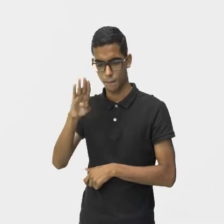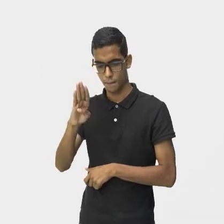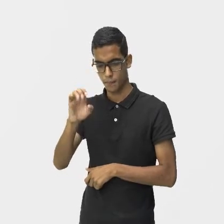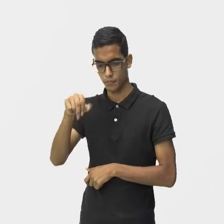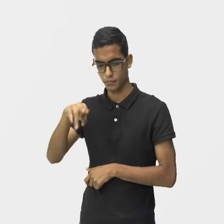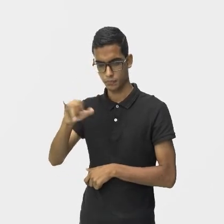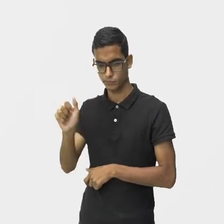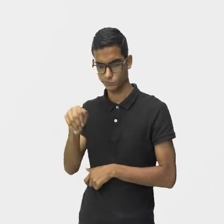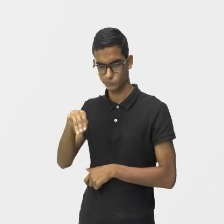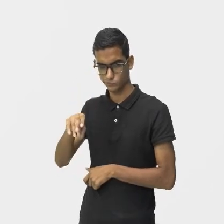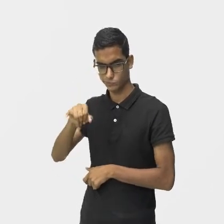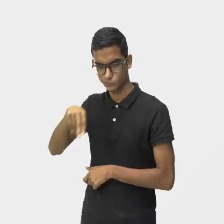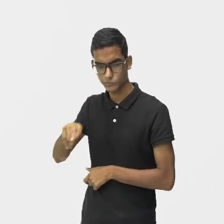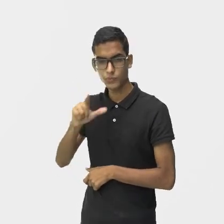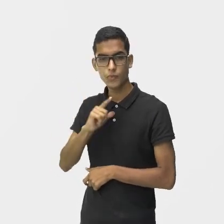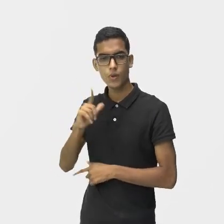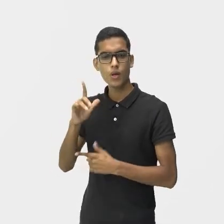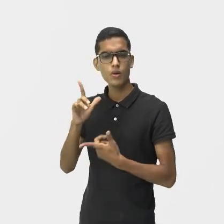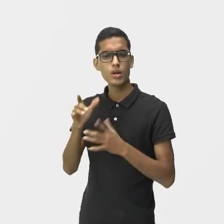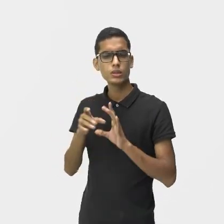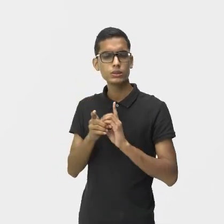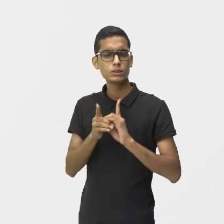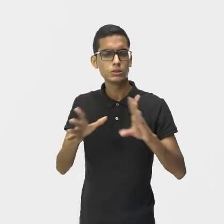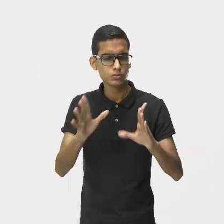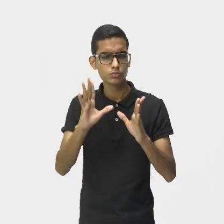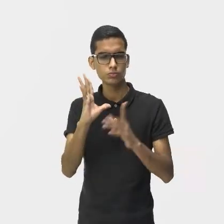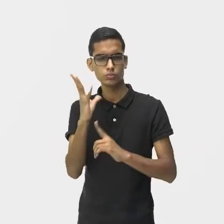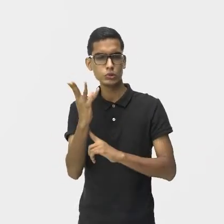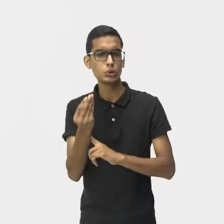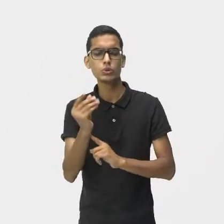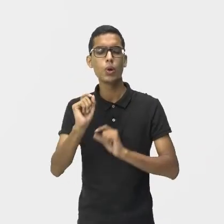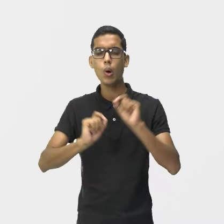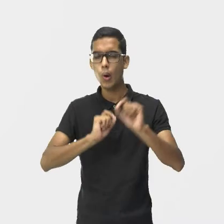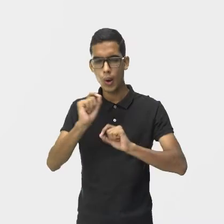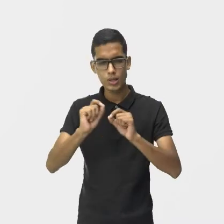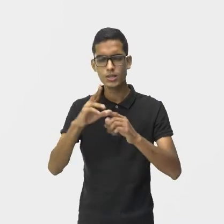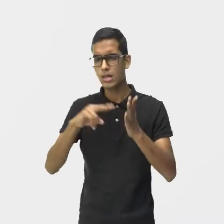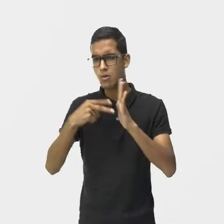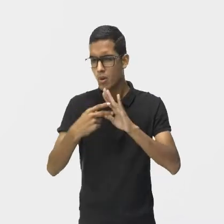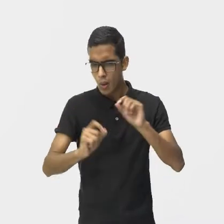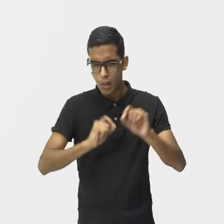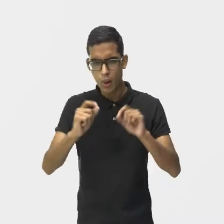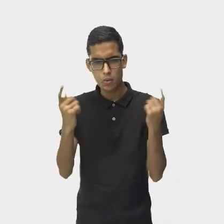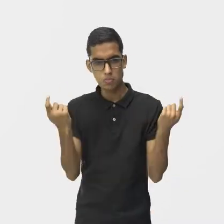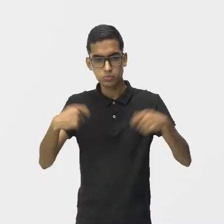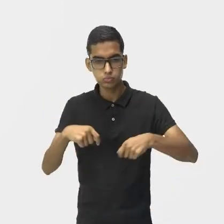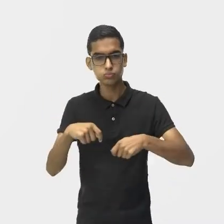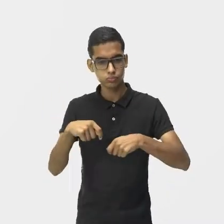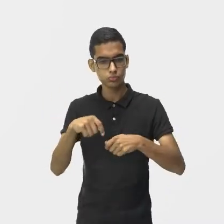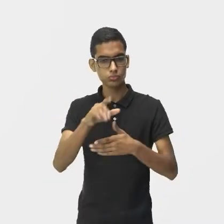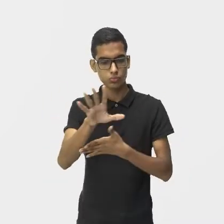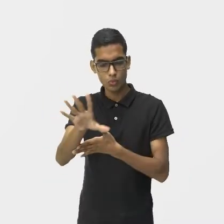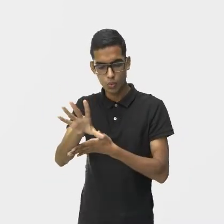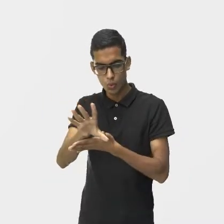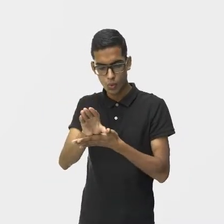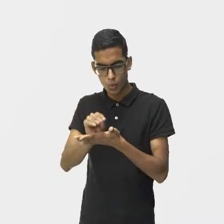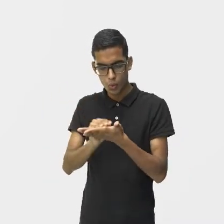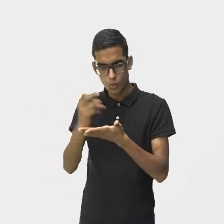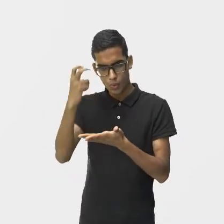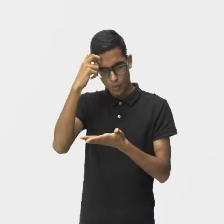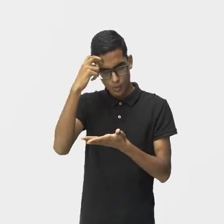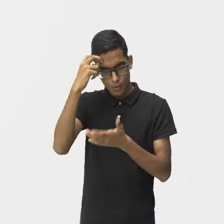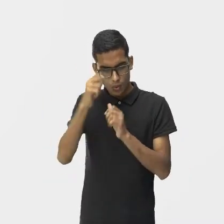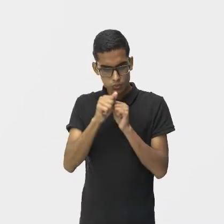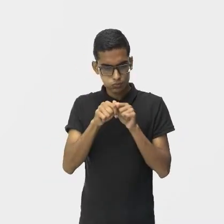de copiar o que se produz é a possibilidade de levar cultura para o maior número de